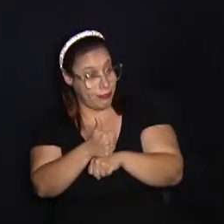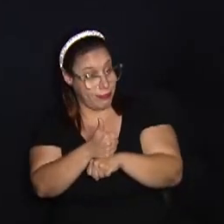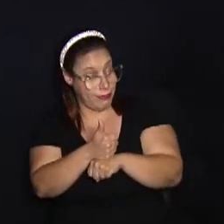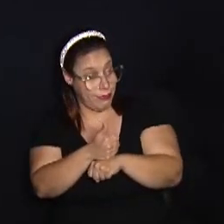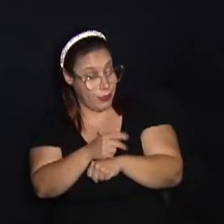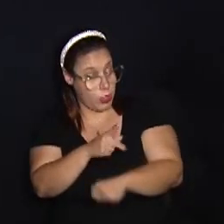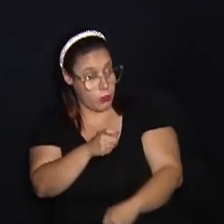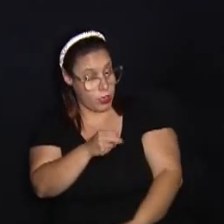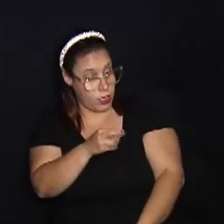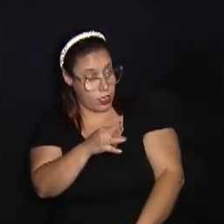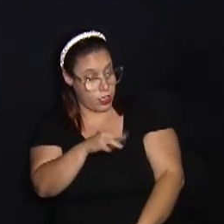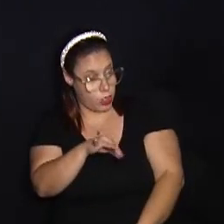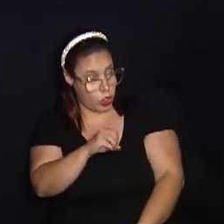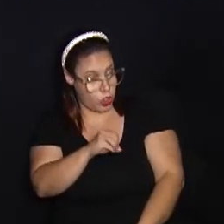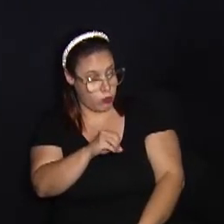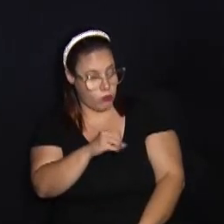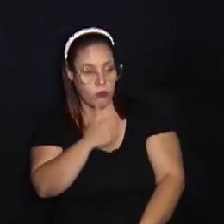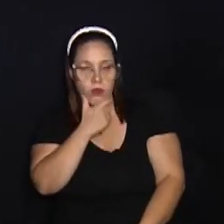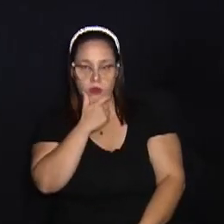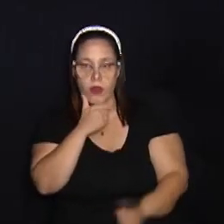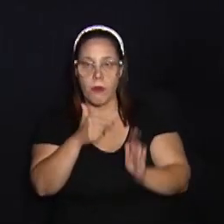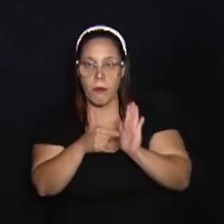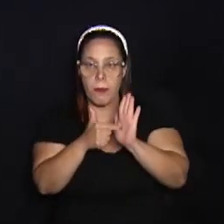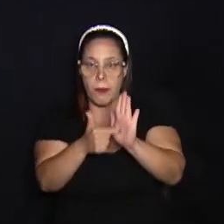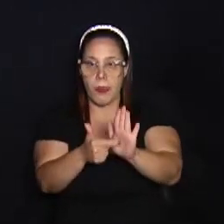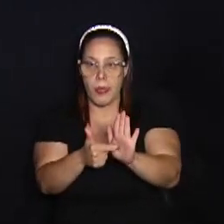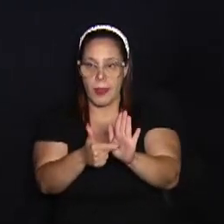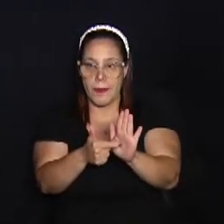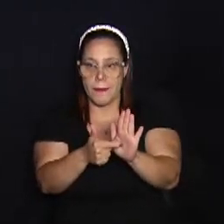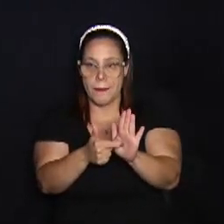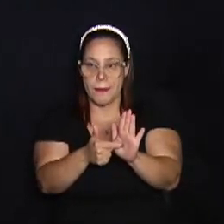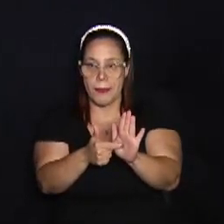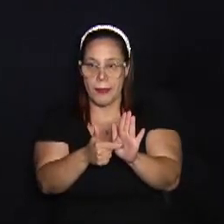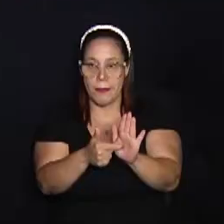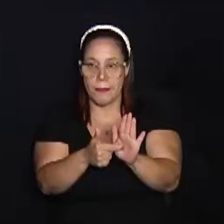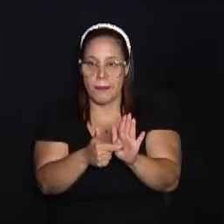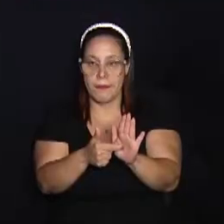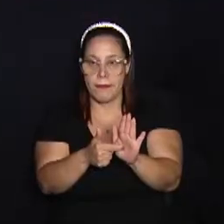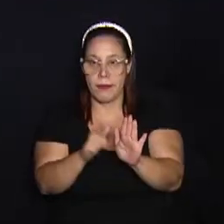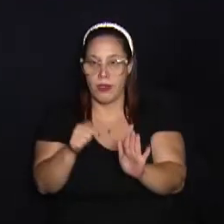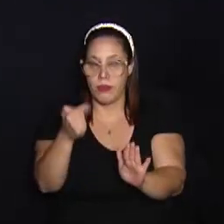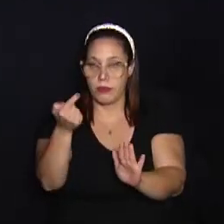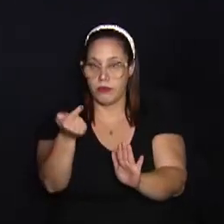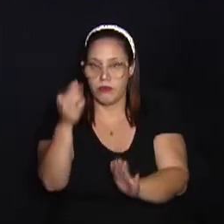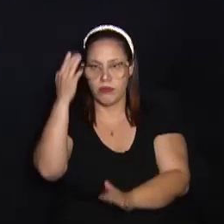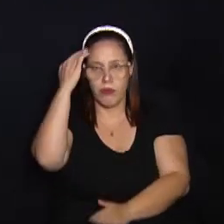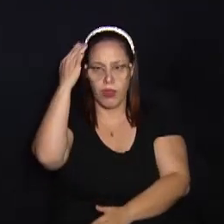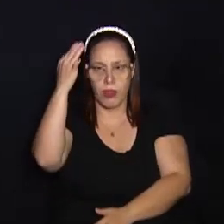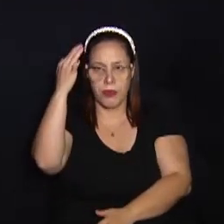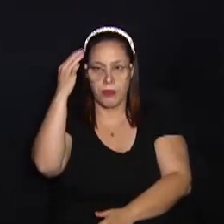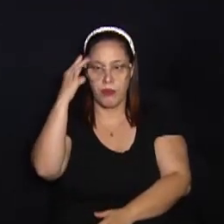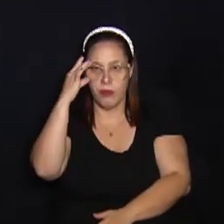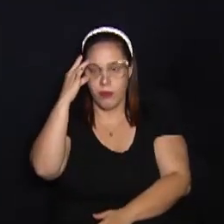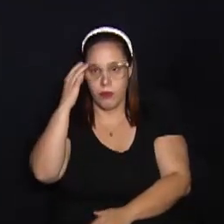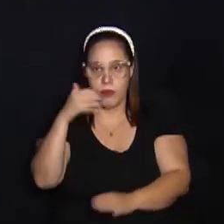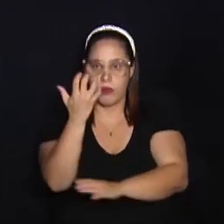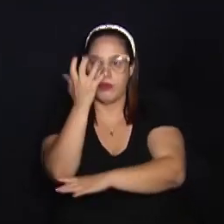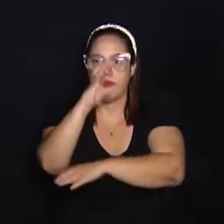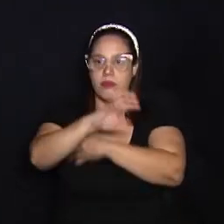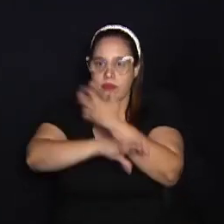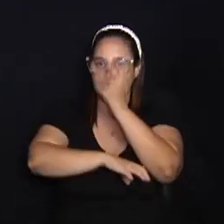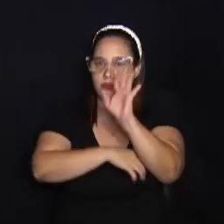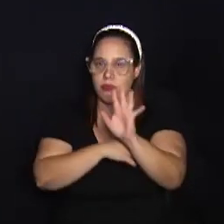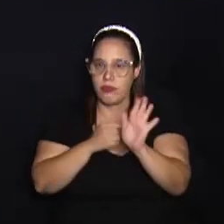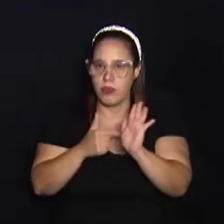né, do paisagismo, ele pressupõe que ele compõe, além, né, dessa ideia de compor jardins,